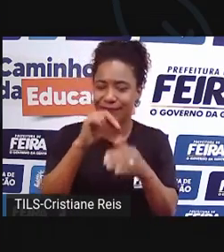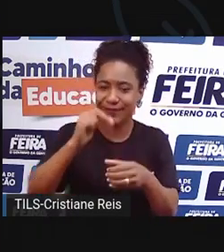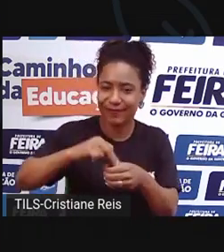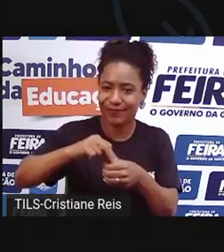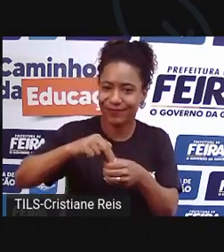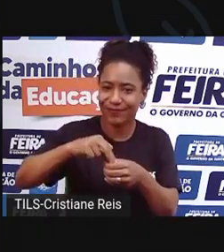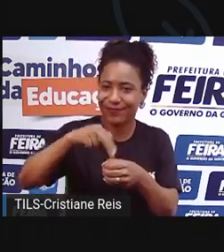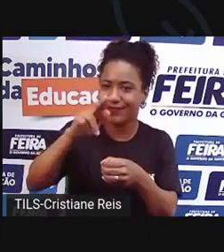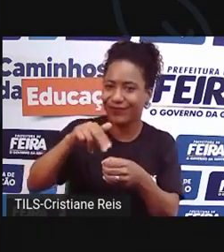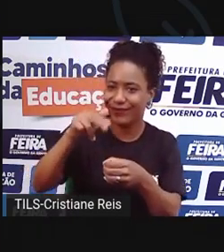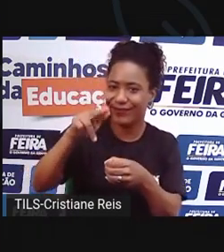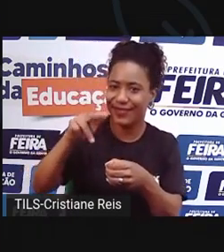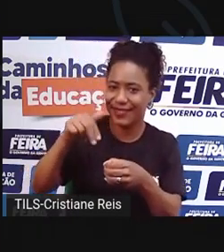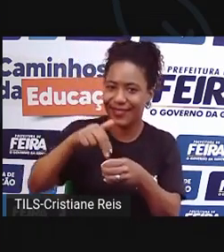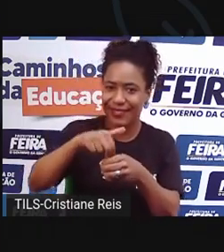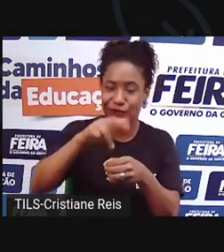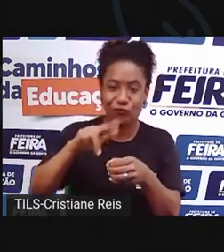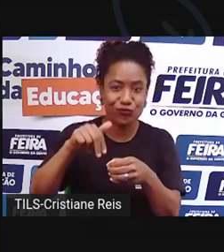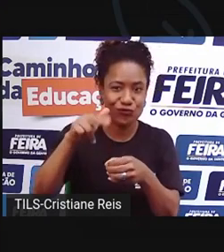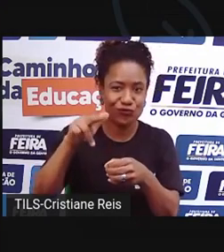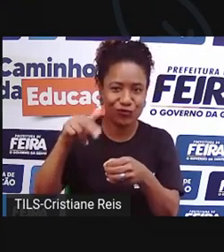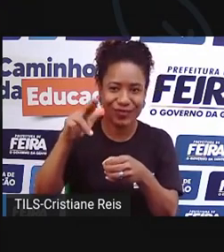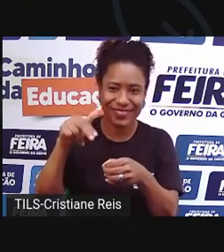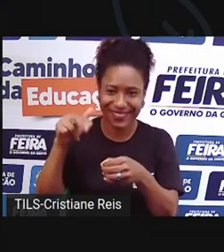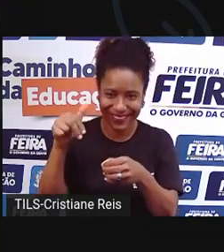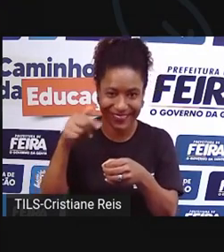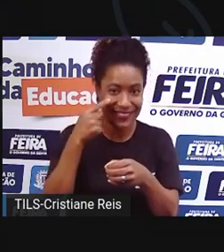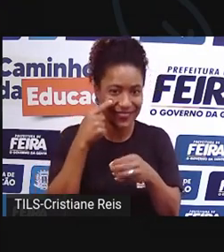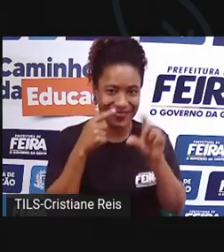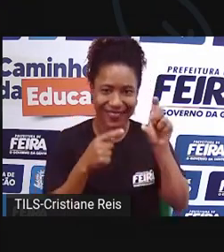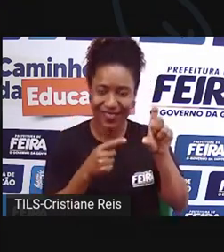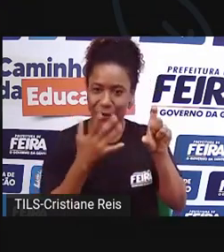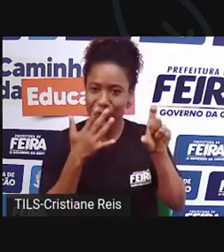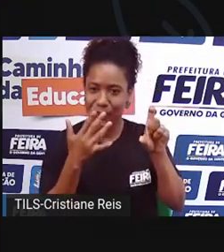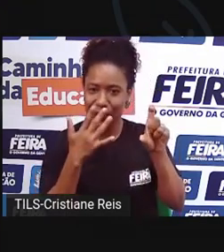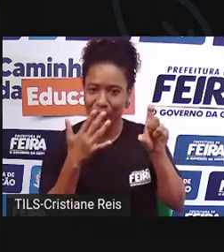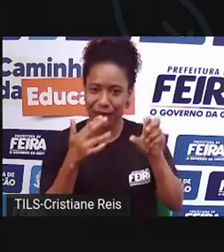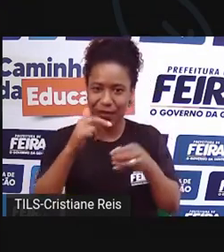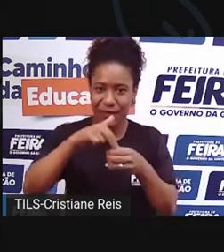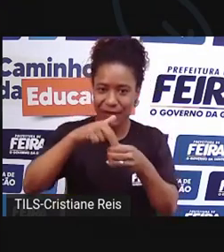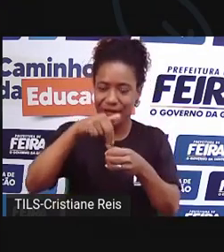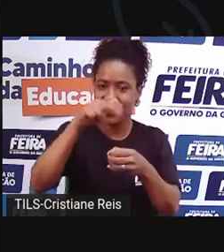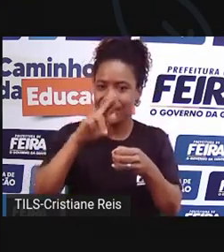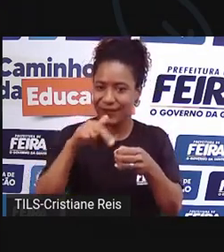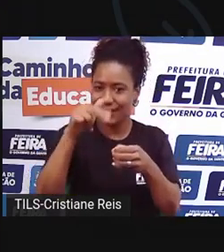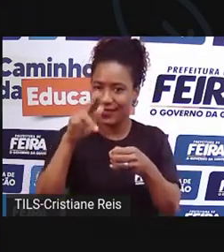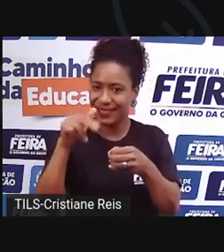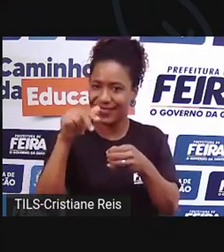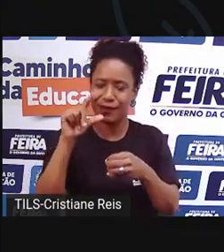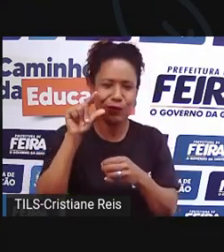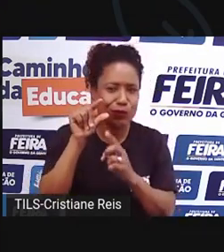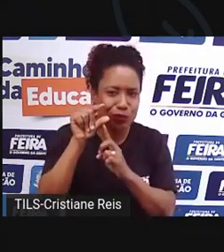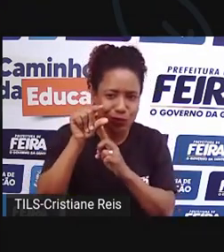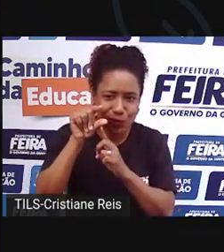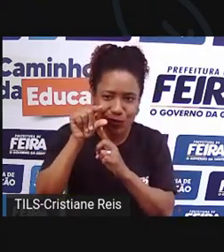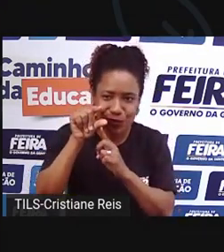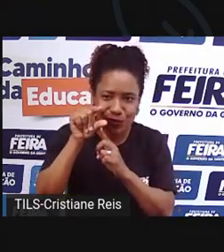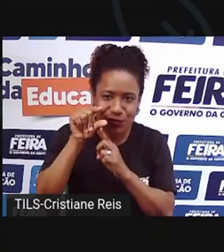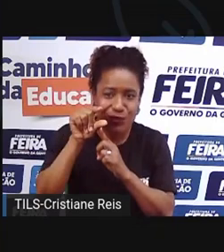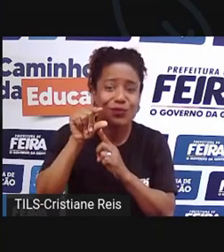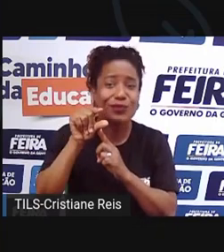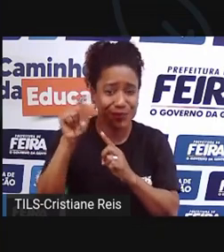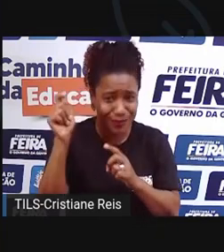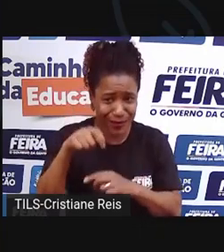tenho aqui, ó, tinta guache. Meus potes são grandões assim, ó, mas vocês podem usar aqueles